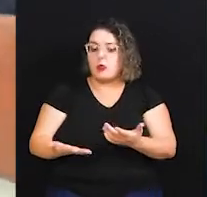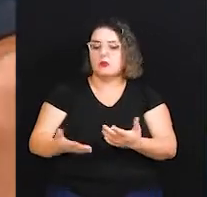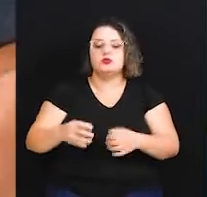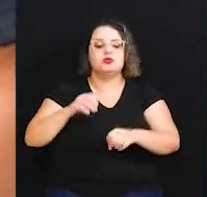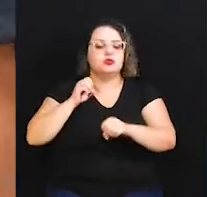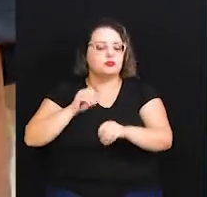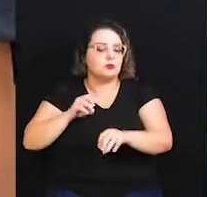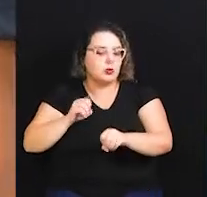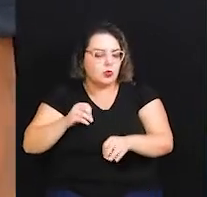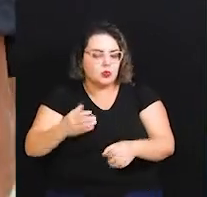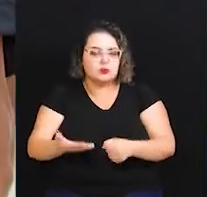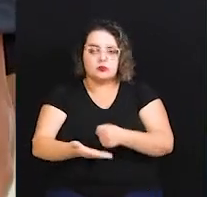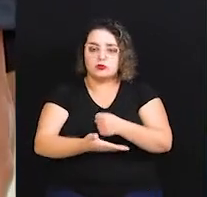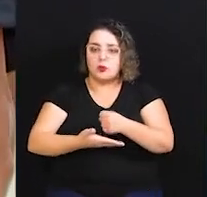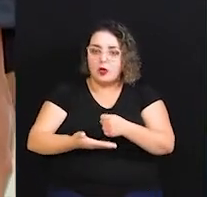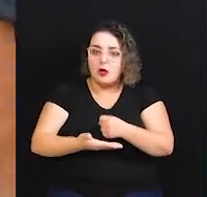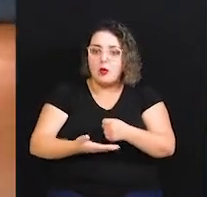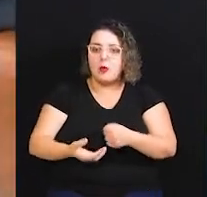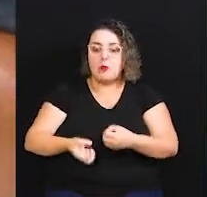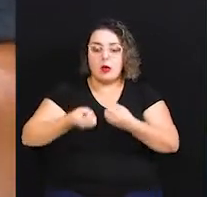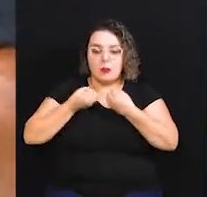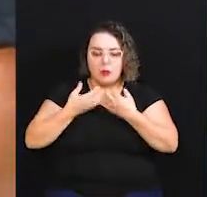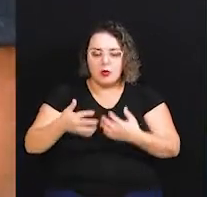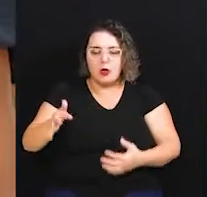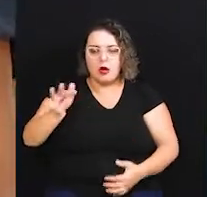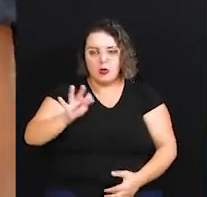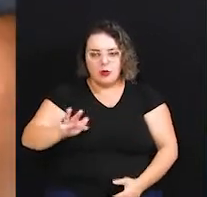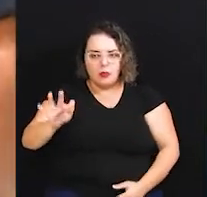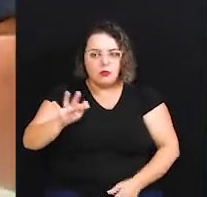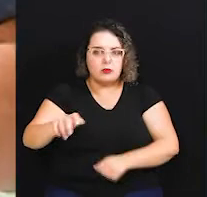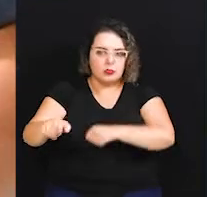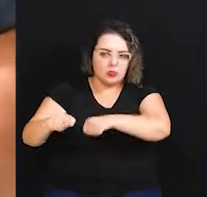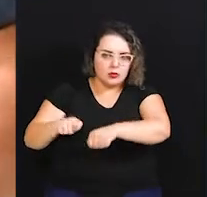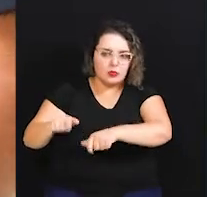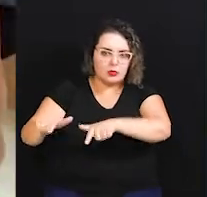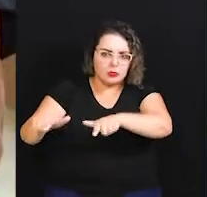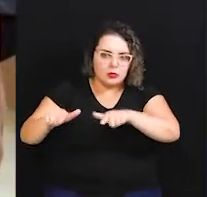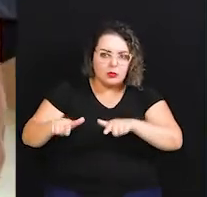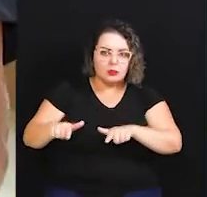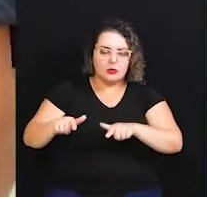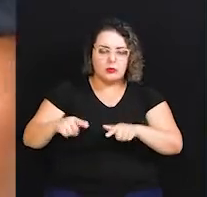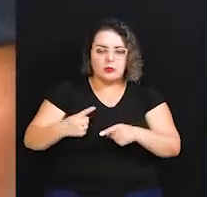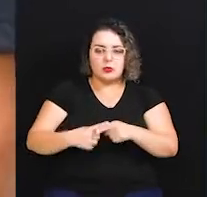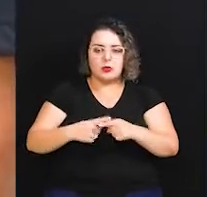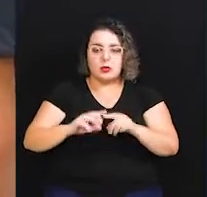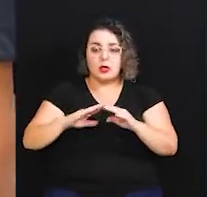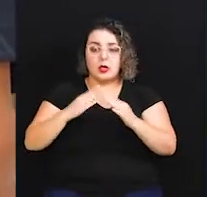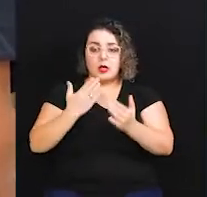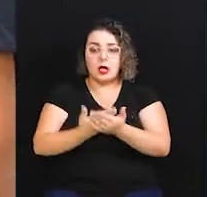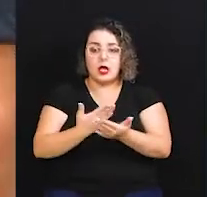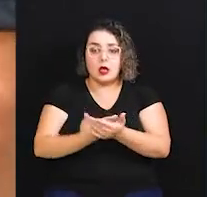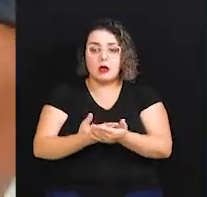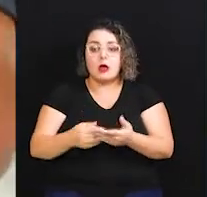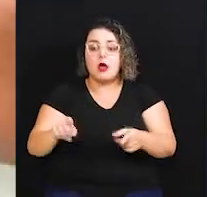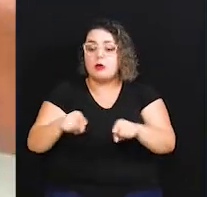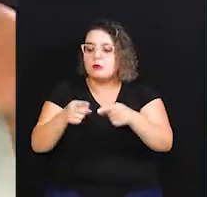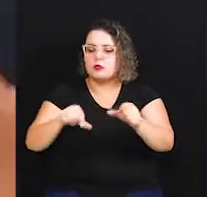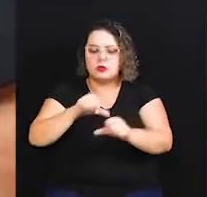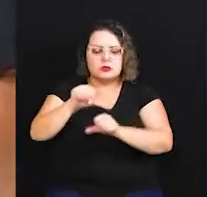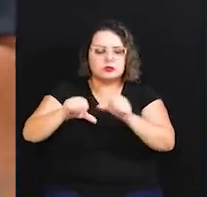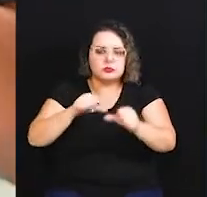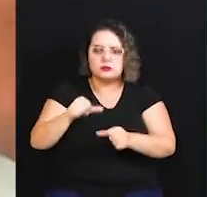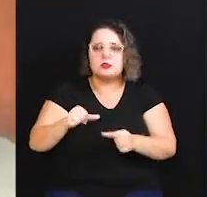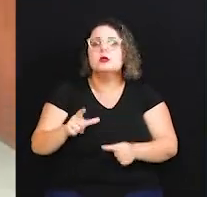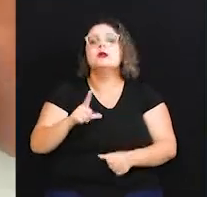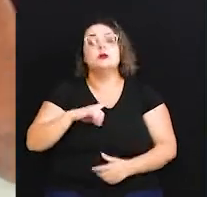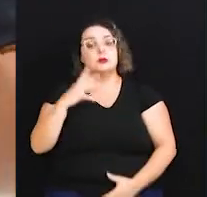de educação, né? Uma boa formação, porque a escola, a formação, a música